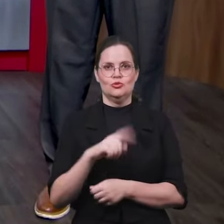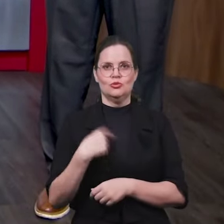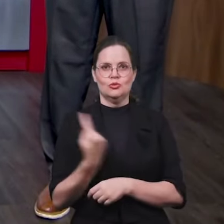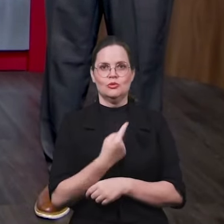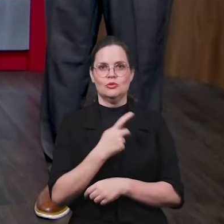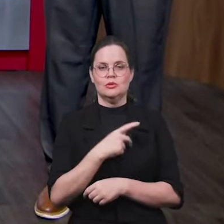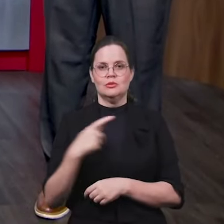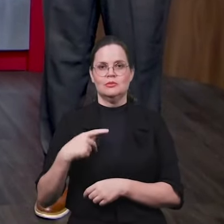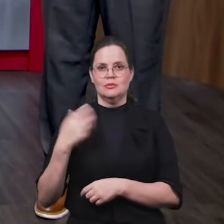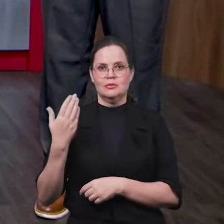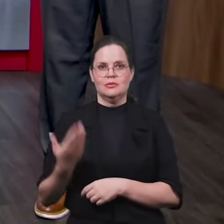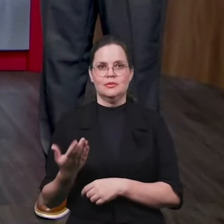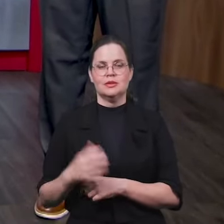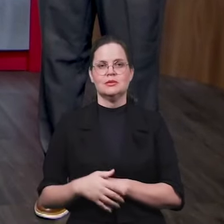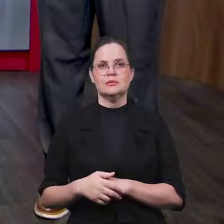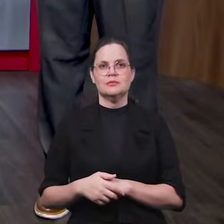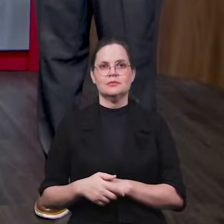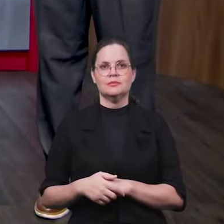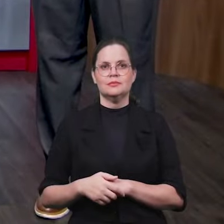Ronaldo,